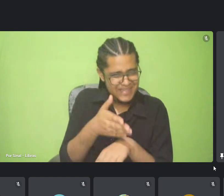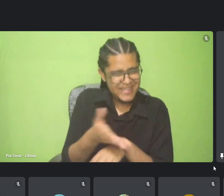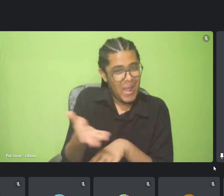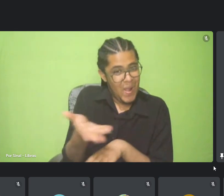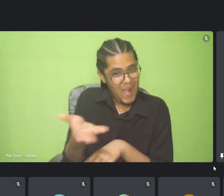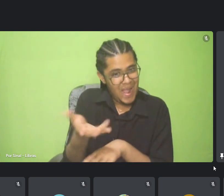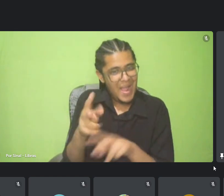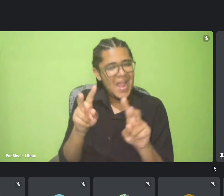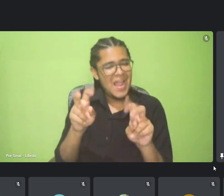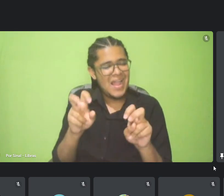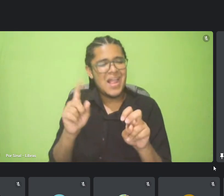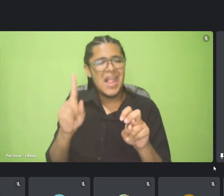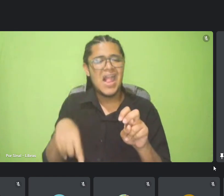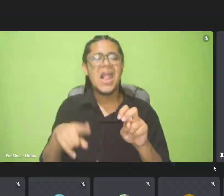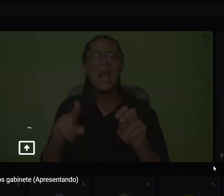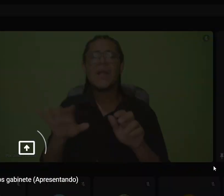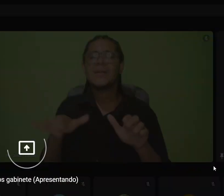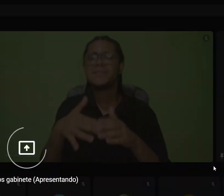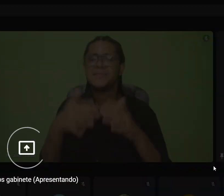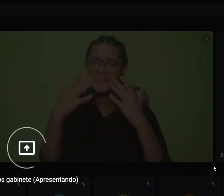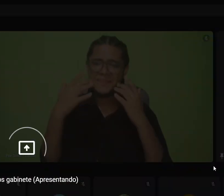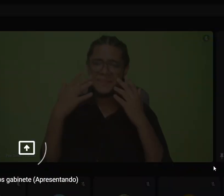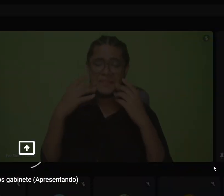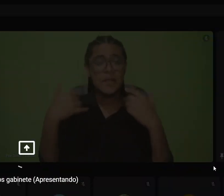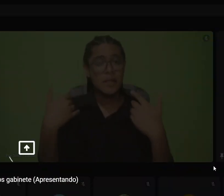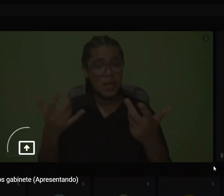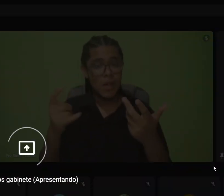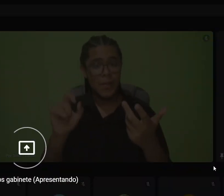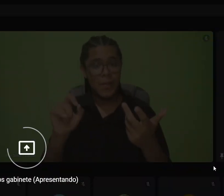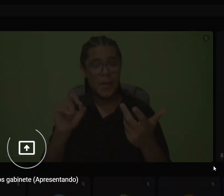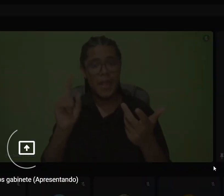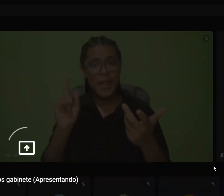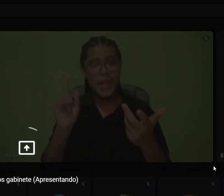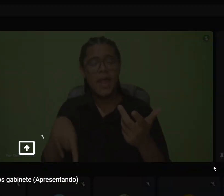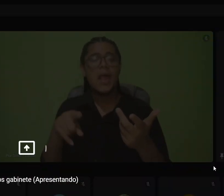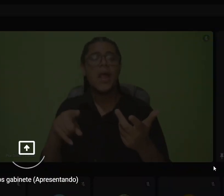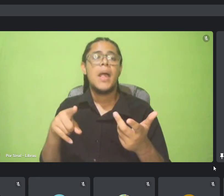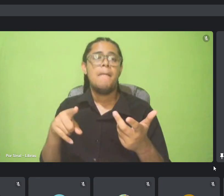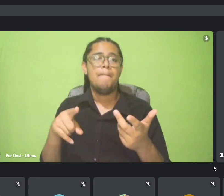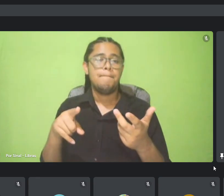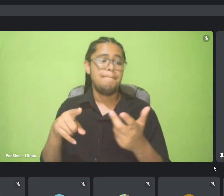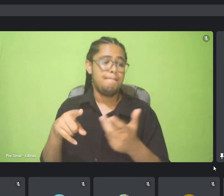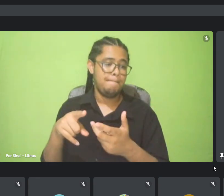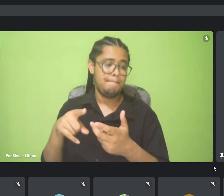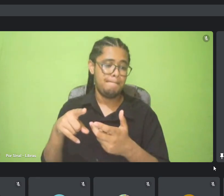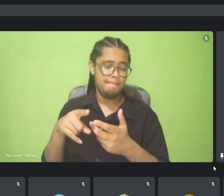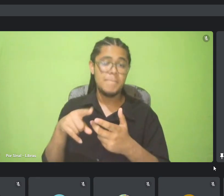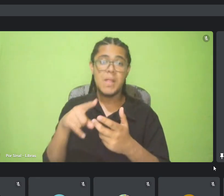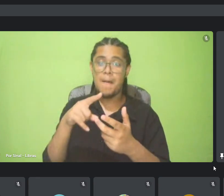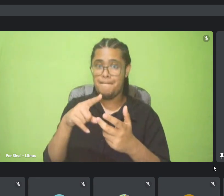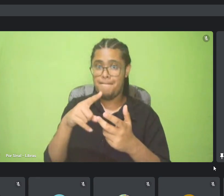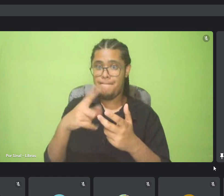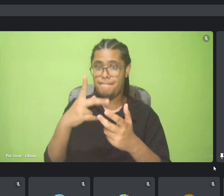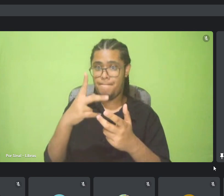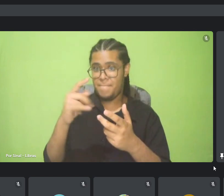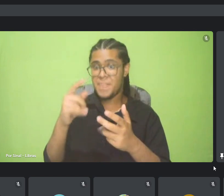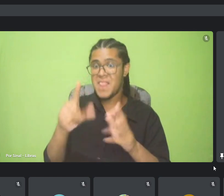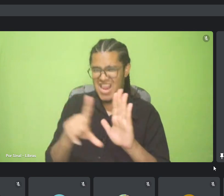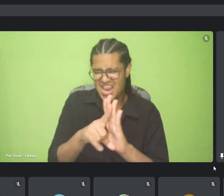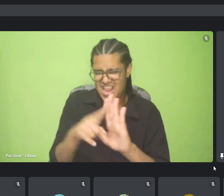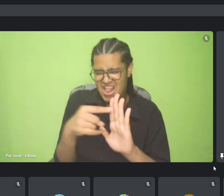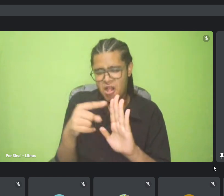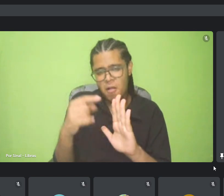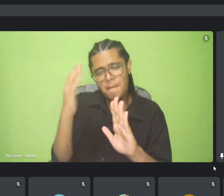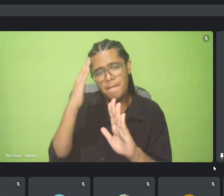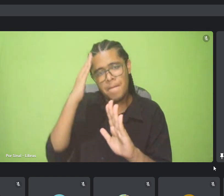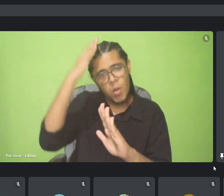70% dela é para audiovisual, porque o dinheiro dela veio de um fundo que é